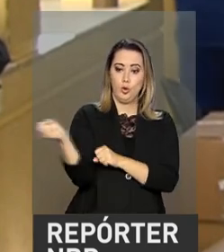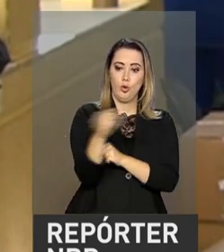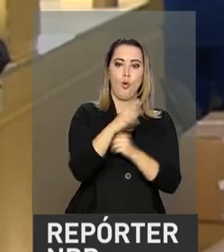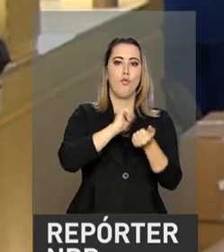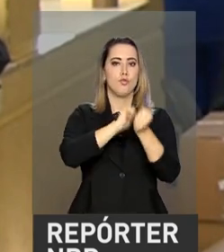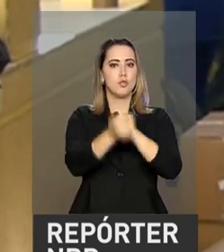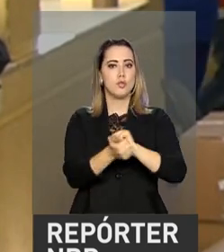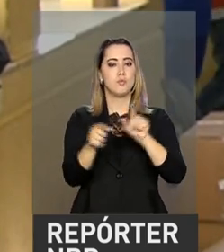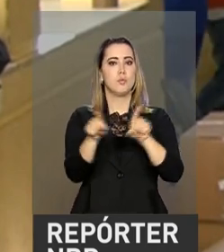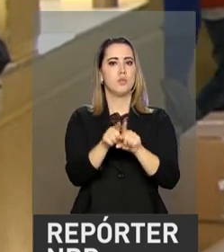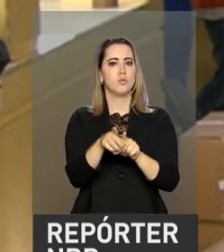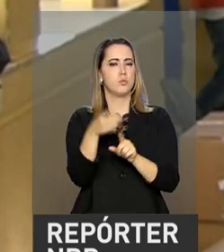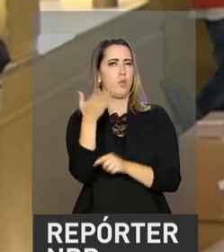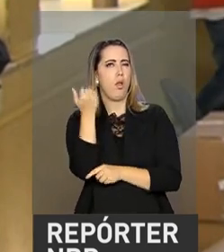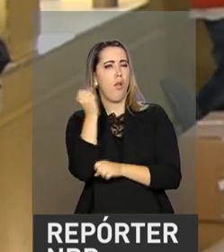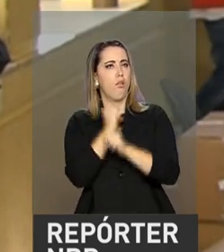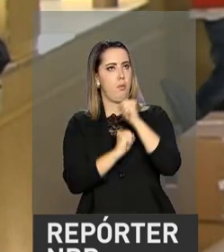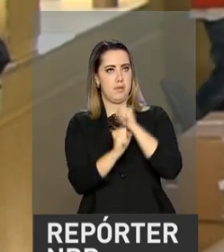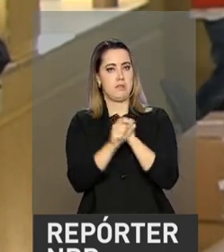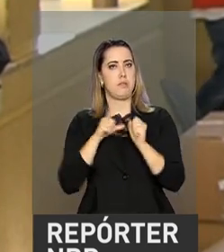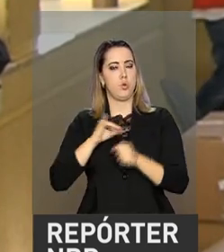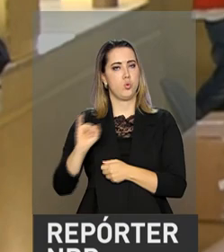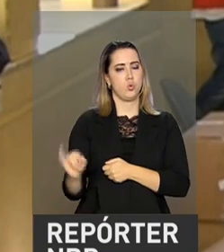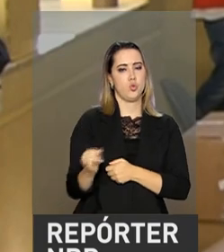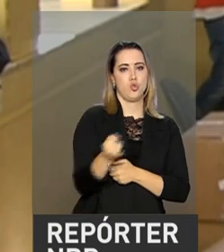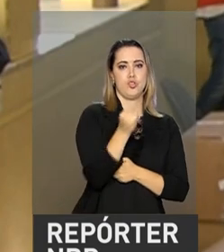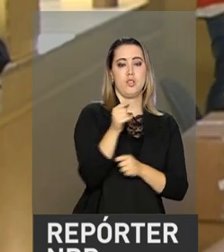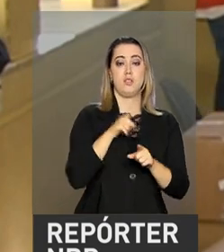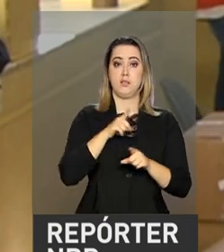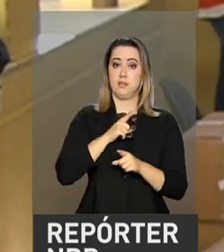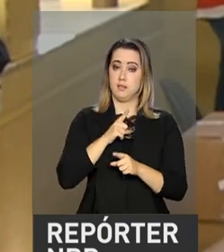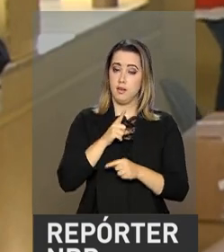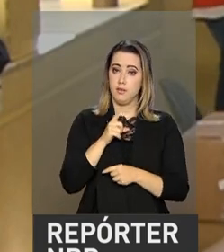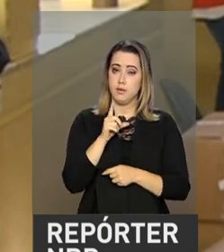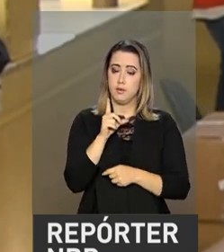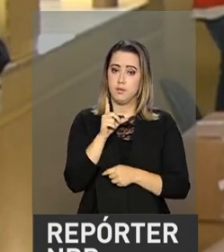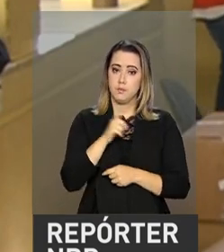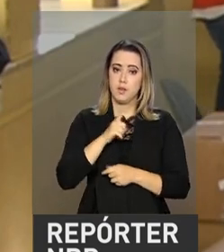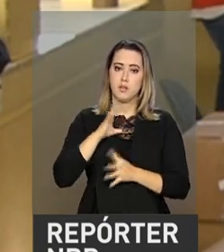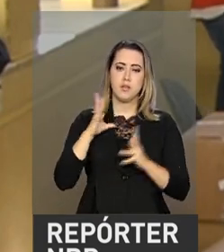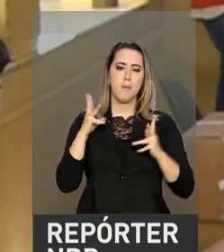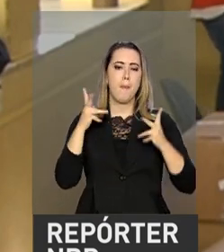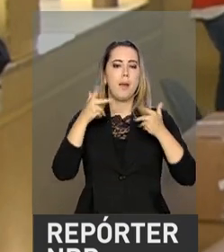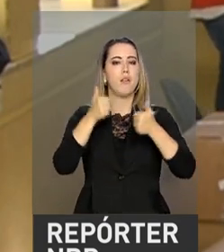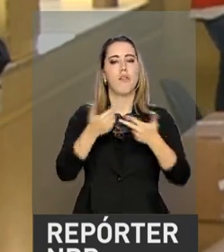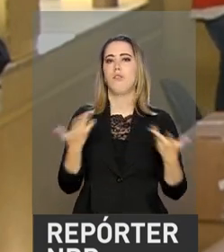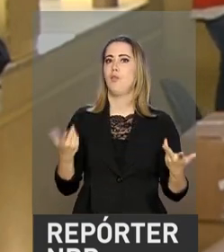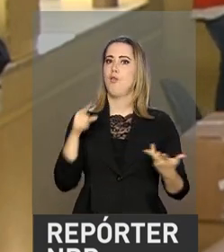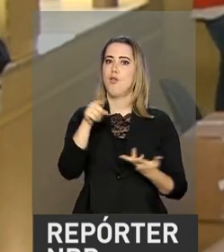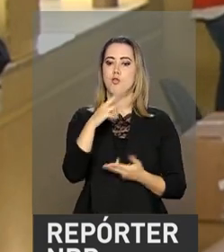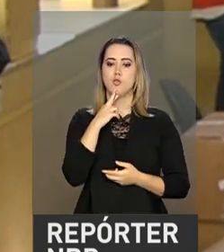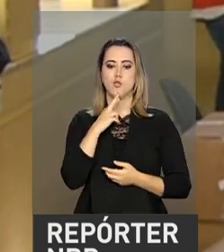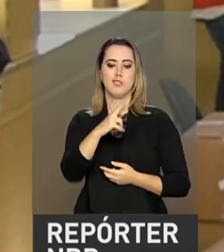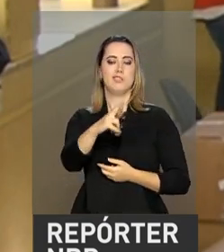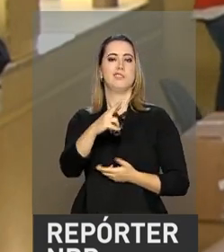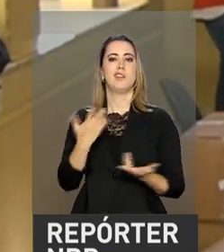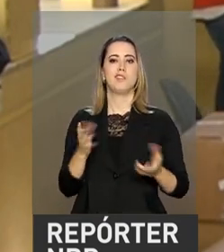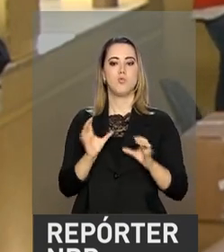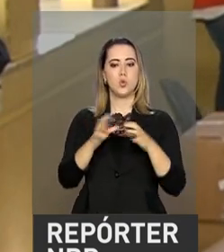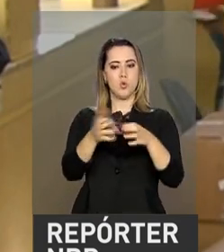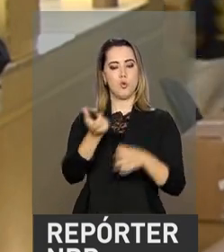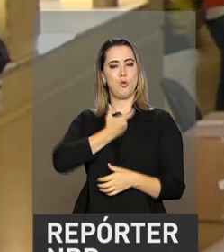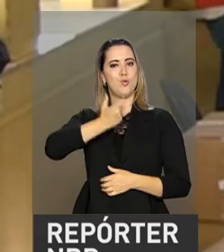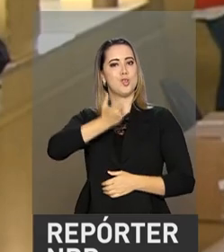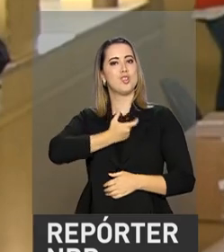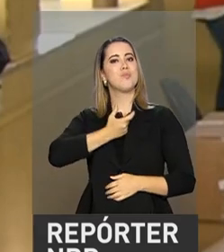trazendo... Ano passado a gente trouxe o jiu-jitsu e teve esse maravilhoso grupo de